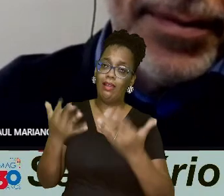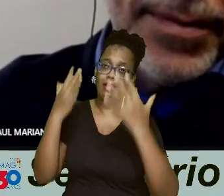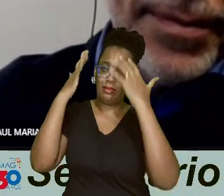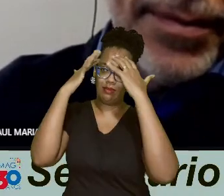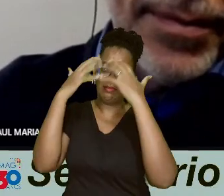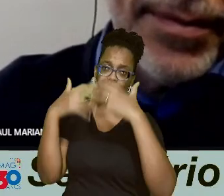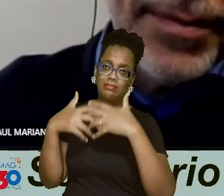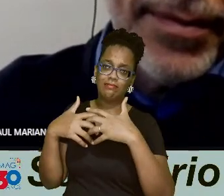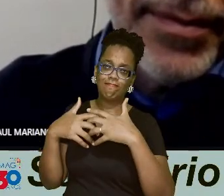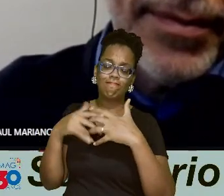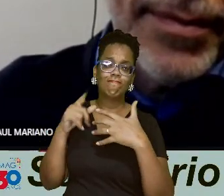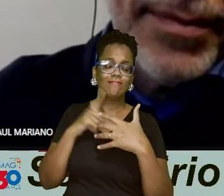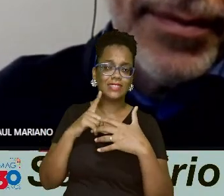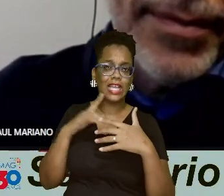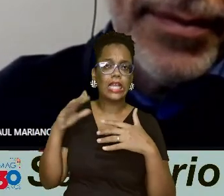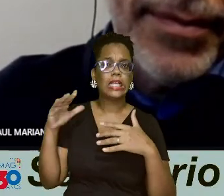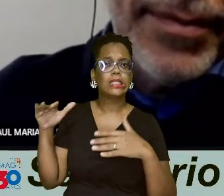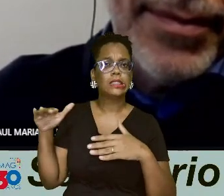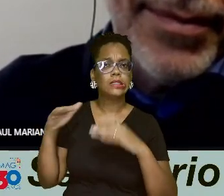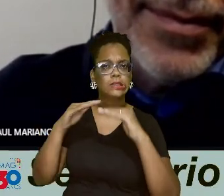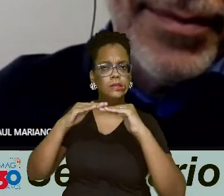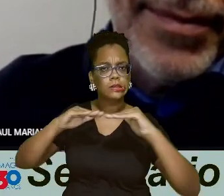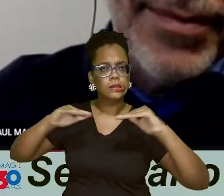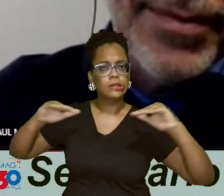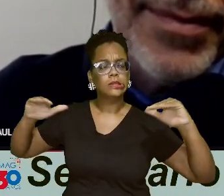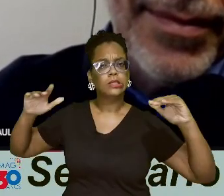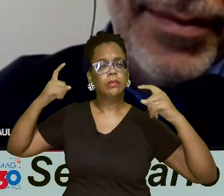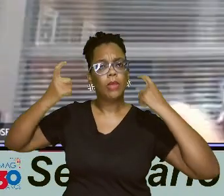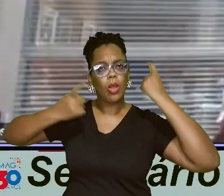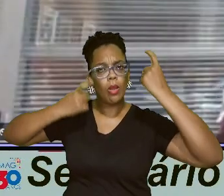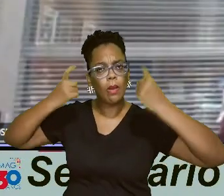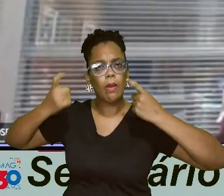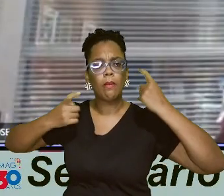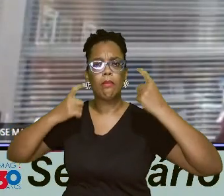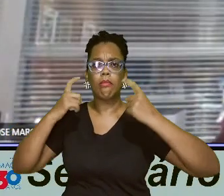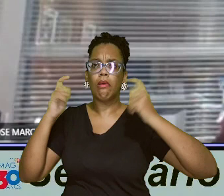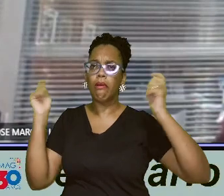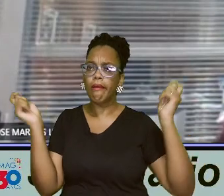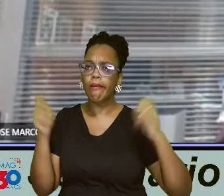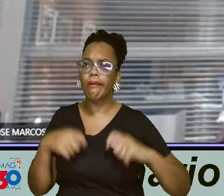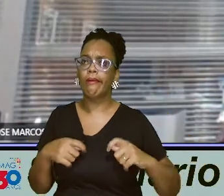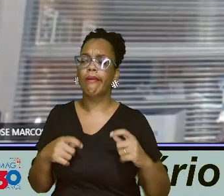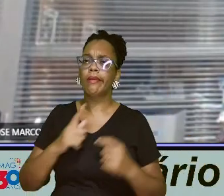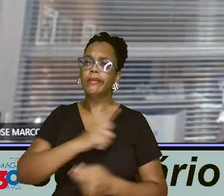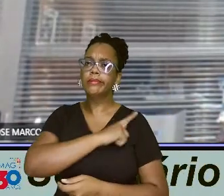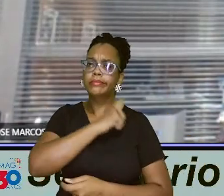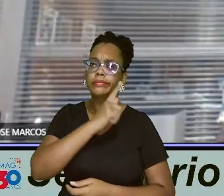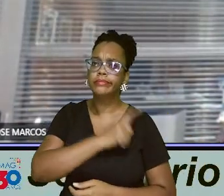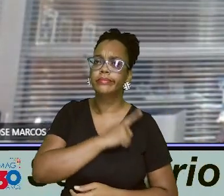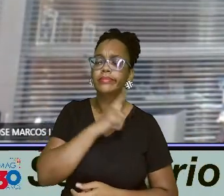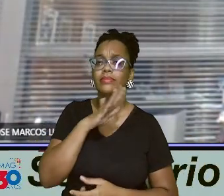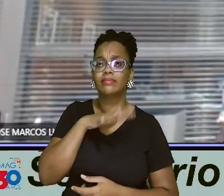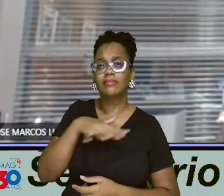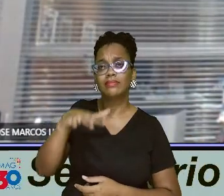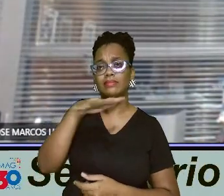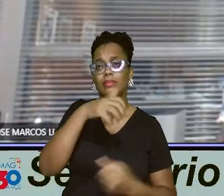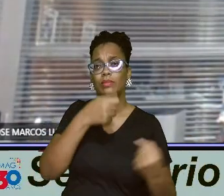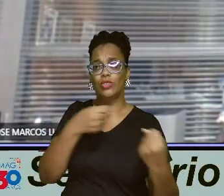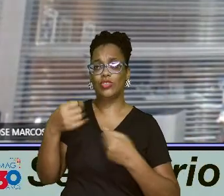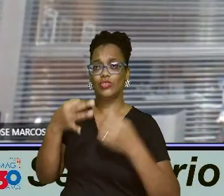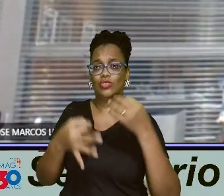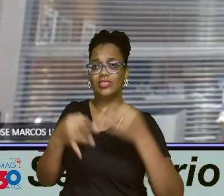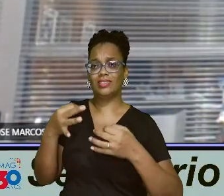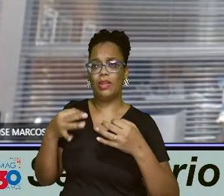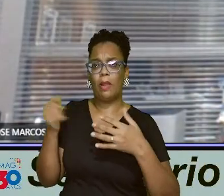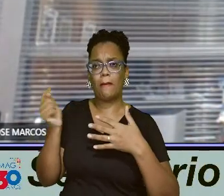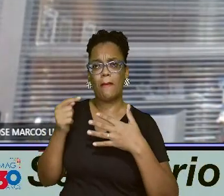nós temos uma grande onda de preocupação com eficiência, gerenciamento e gestão no âmbito do Poder Judiciário. E há um